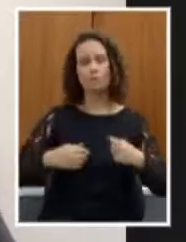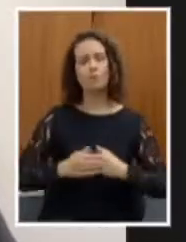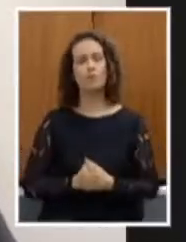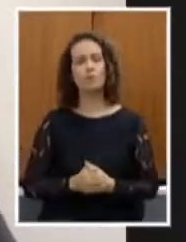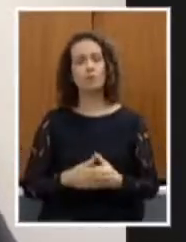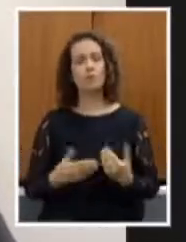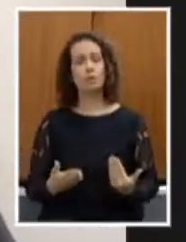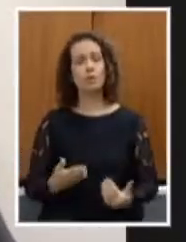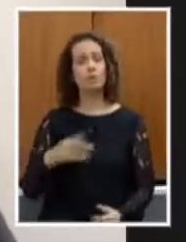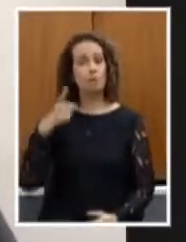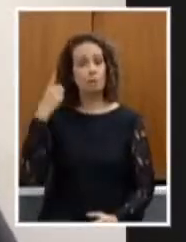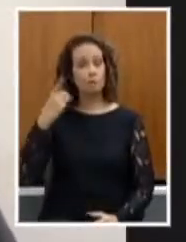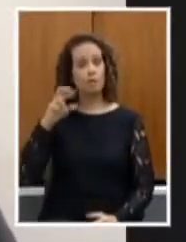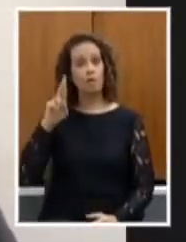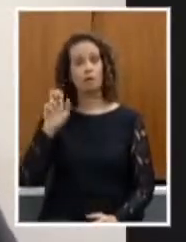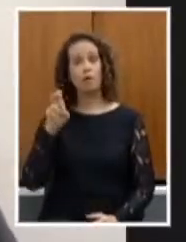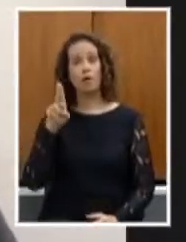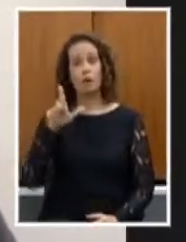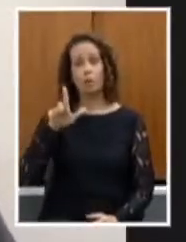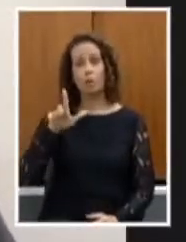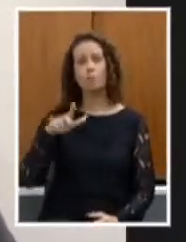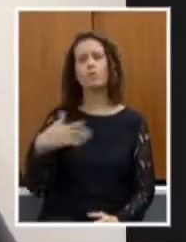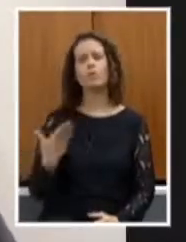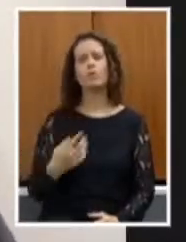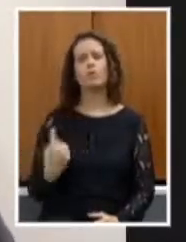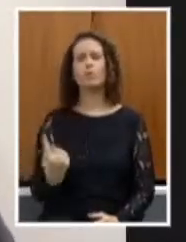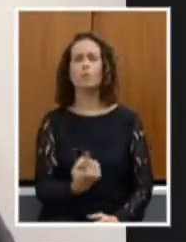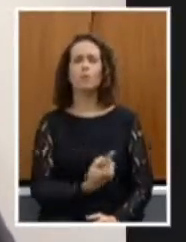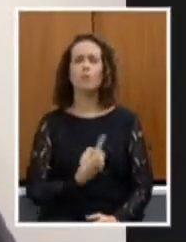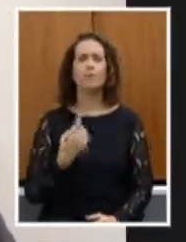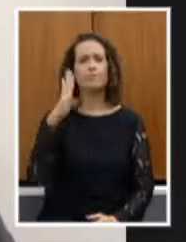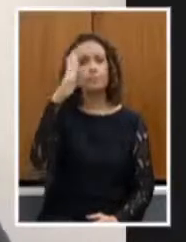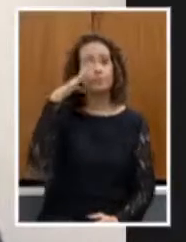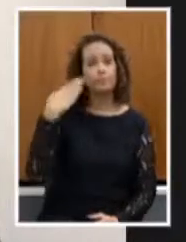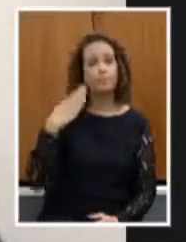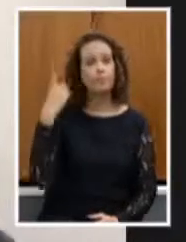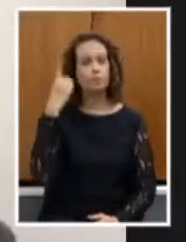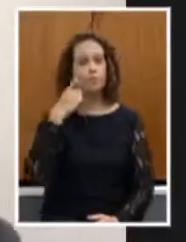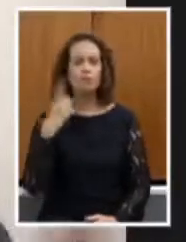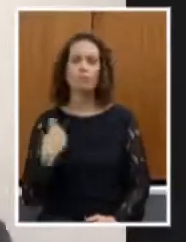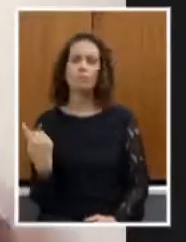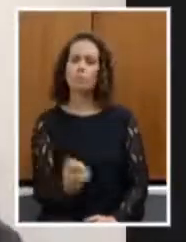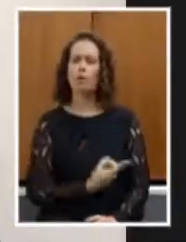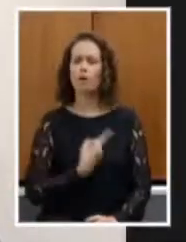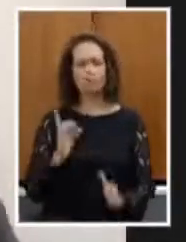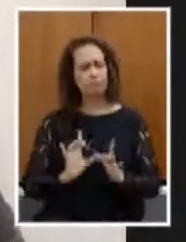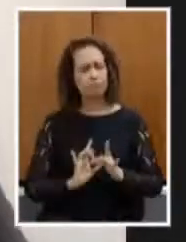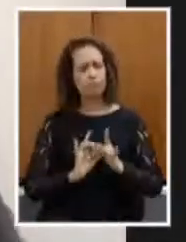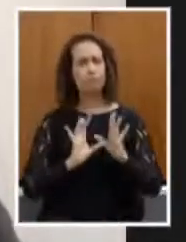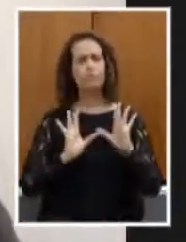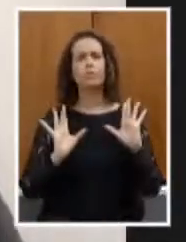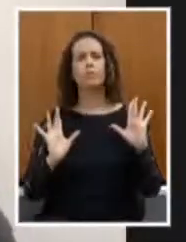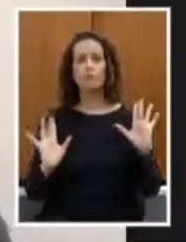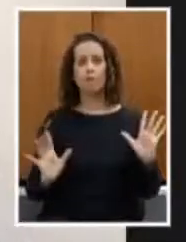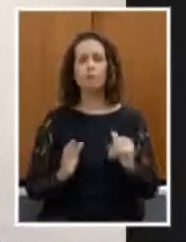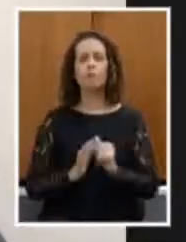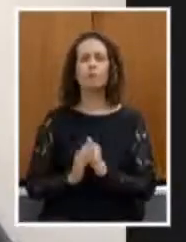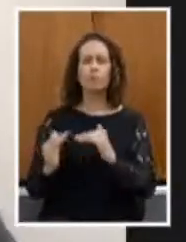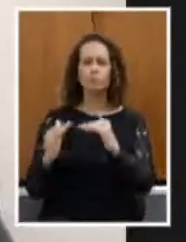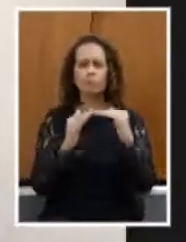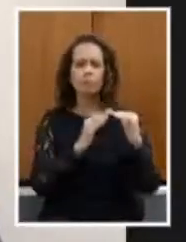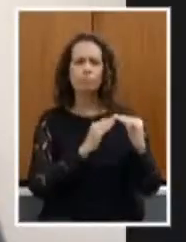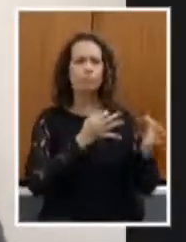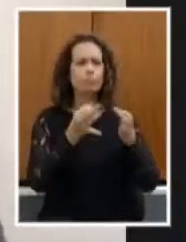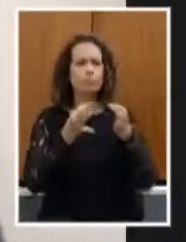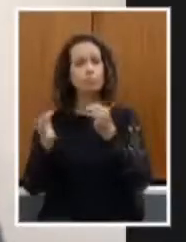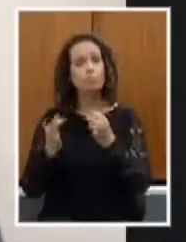Raul Belém e o nosso bloco, a deputada Beatriz, nós estamos rigorosamente abertos para construir esse consenso, como sempre fizemos